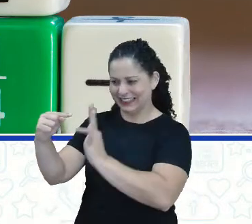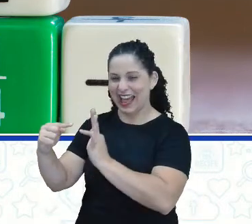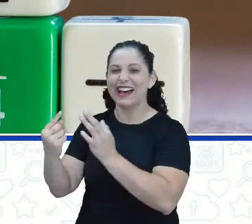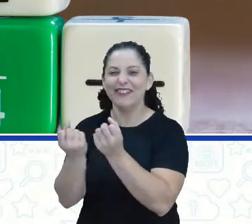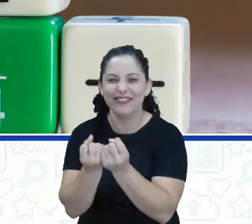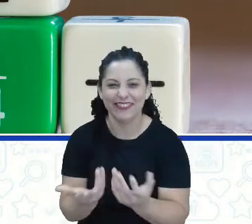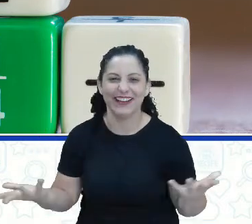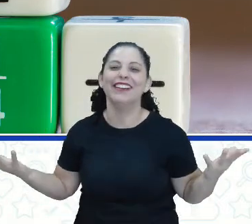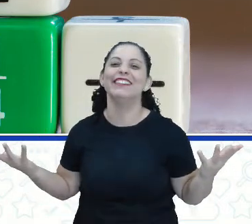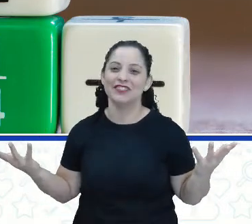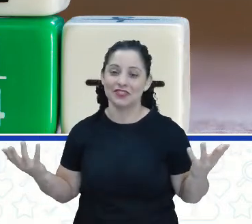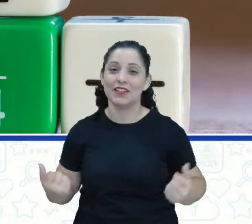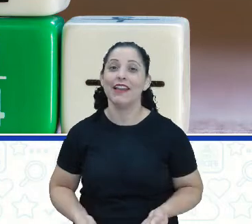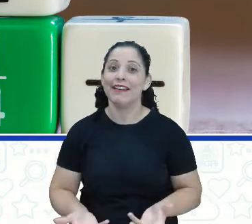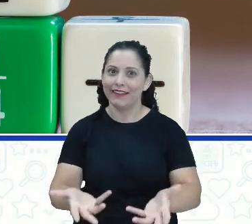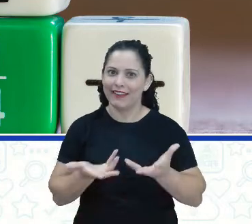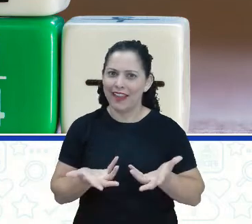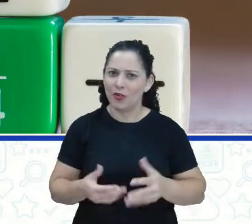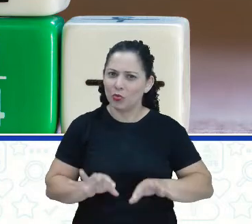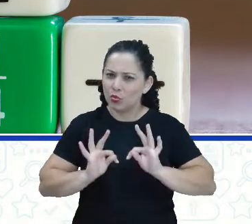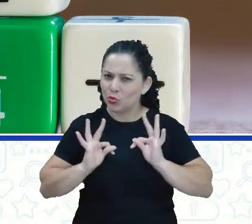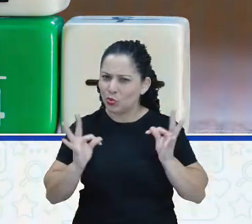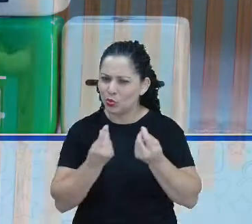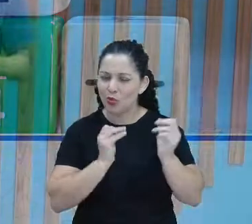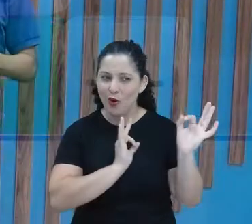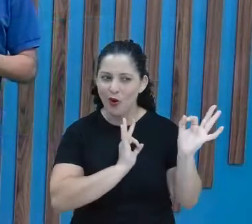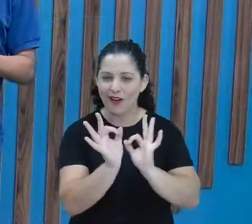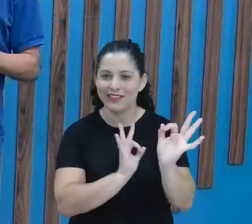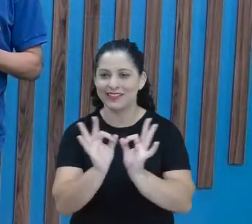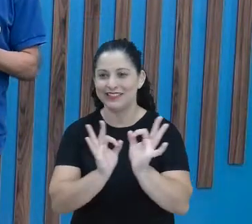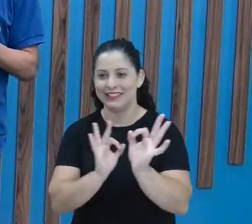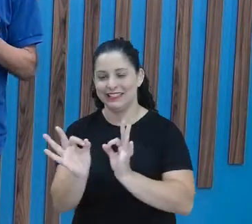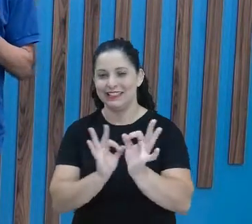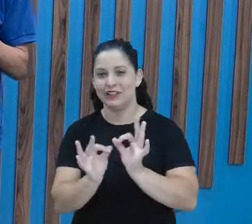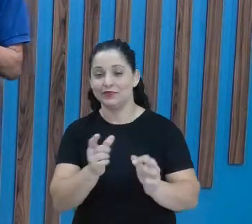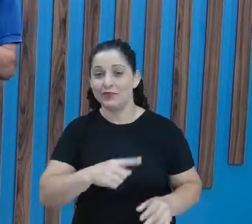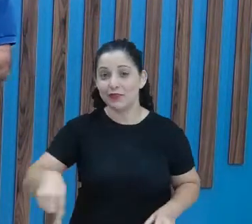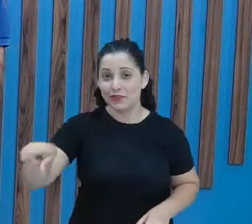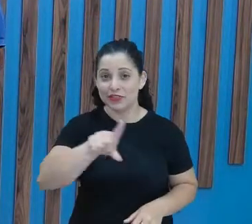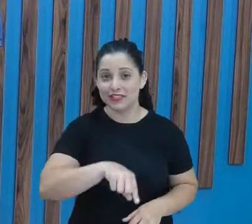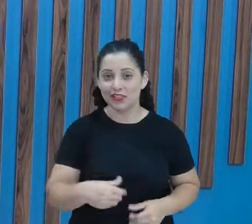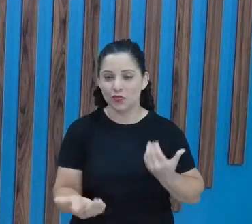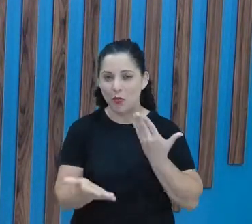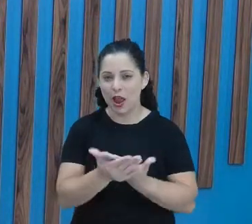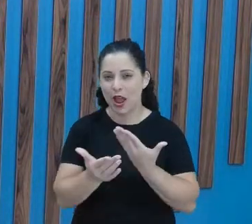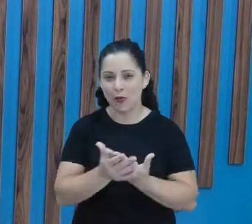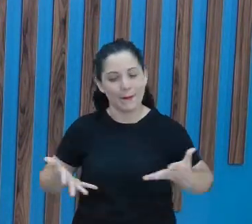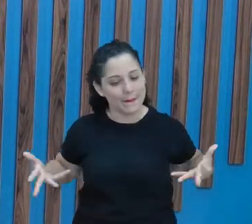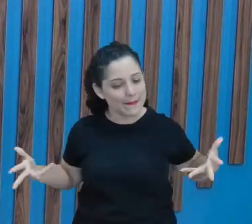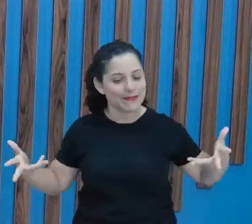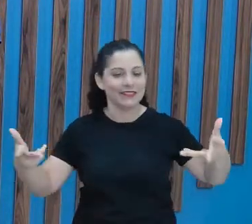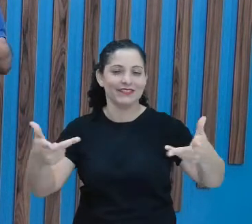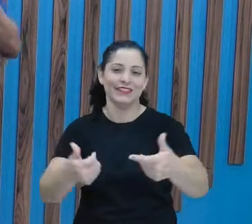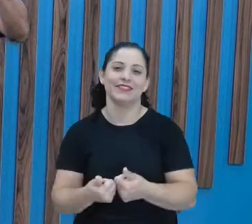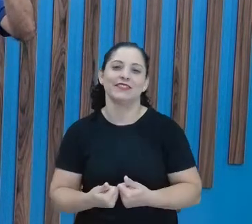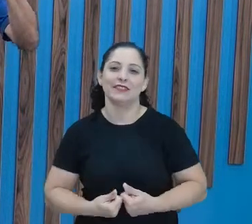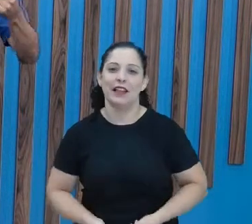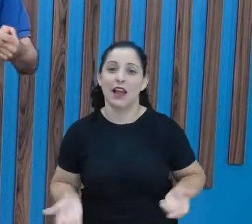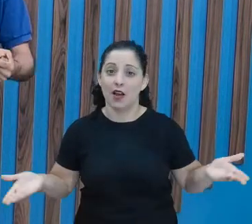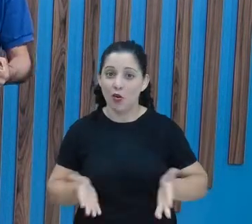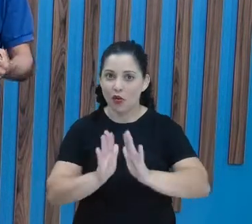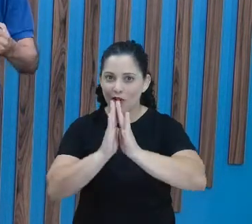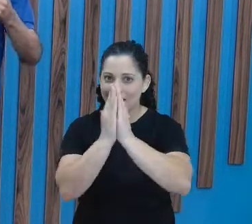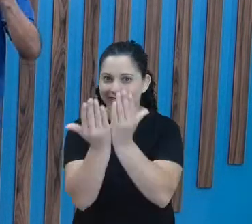três quartos, porque eu quero tudo organizadinho aí para que você tenha uma aula excelente. Então, separa aí teu